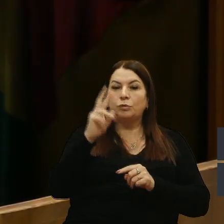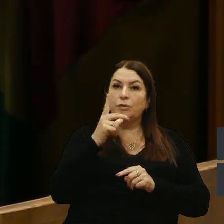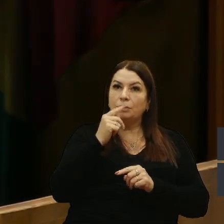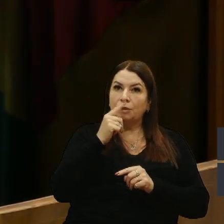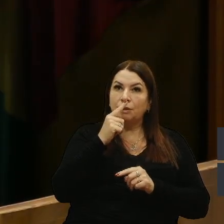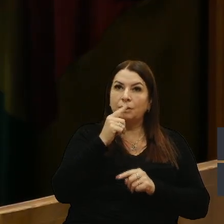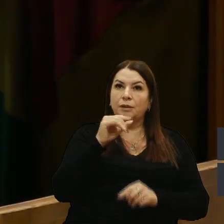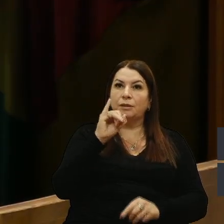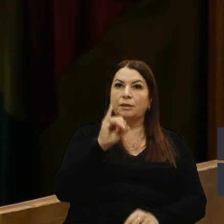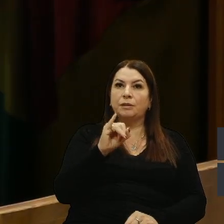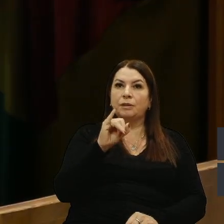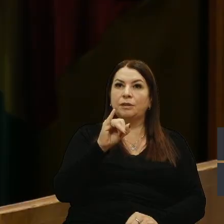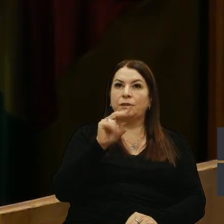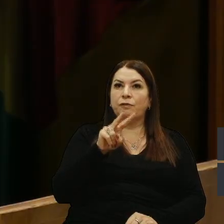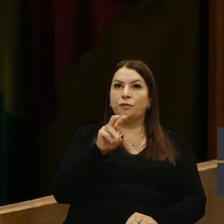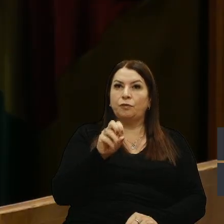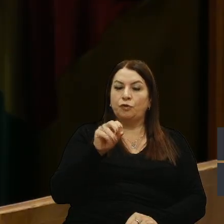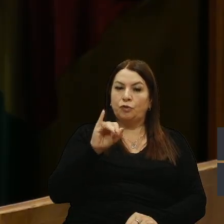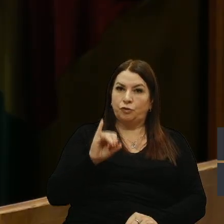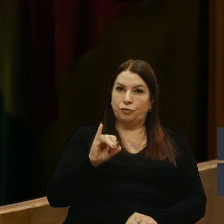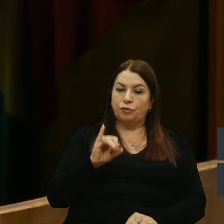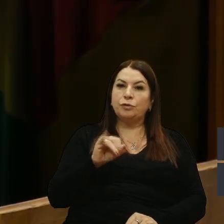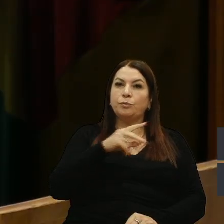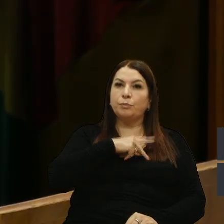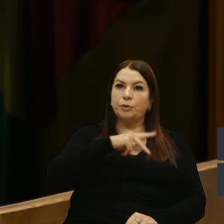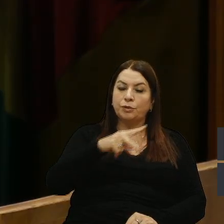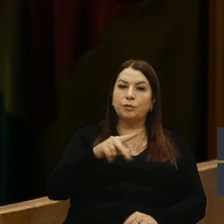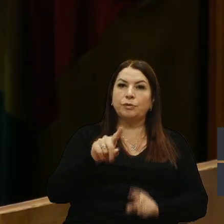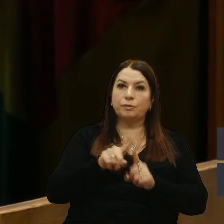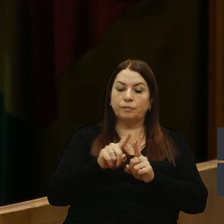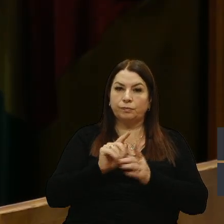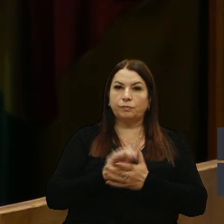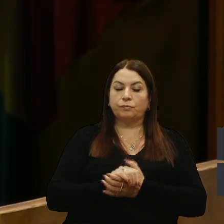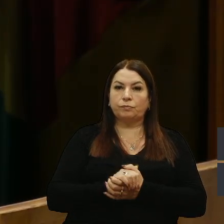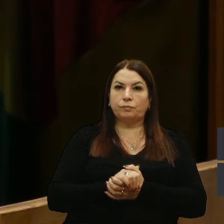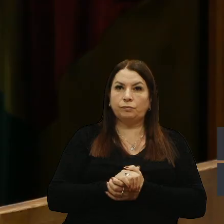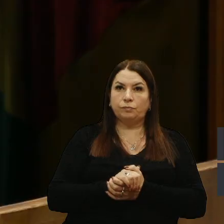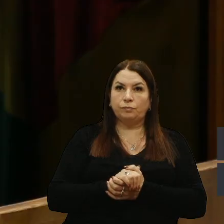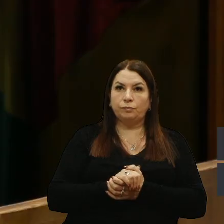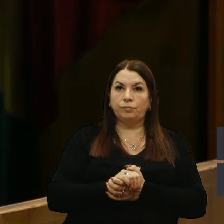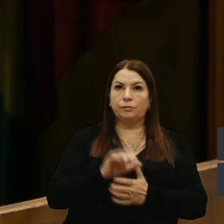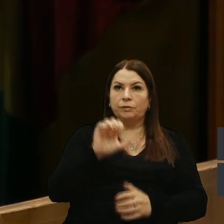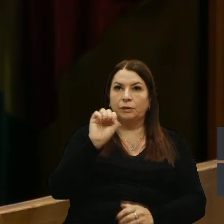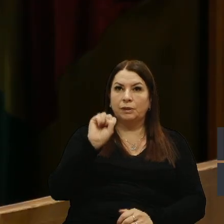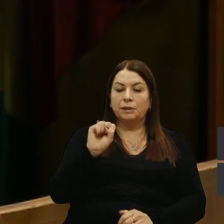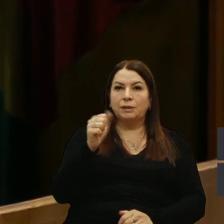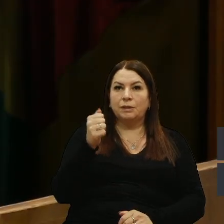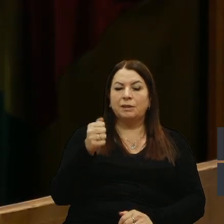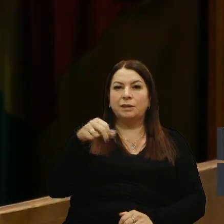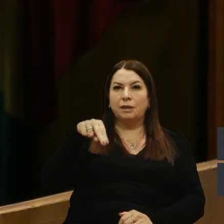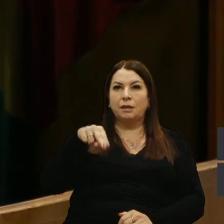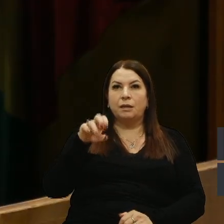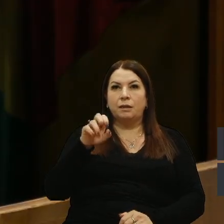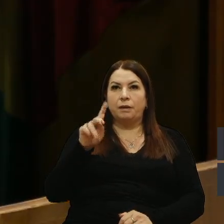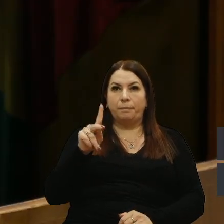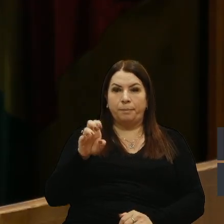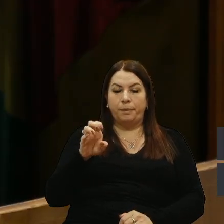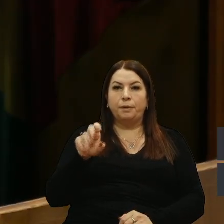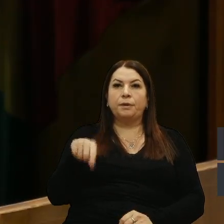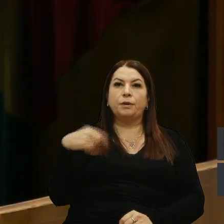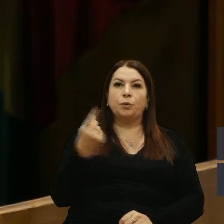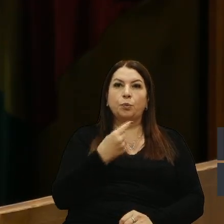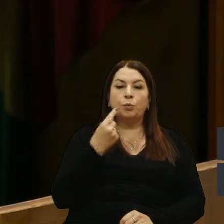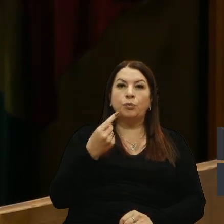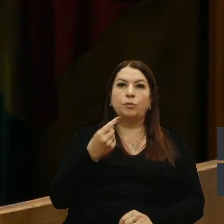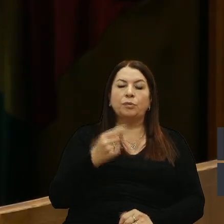de Ivoti, o presidente também da SANEP e vários